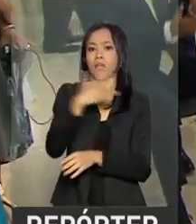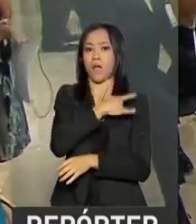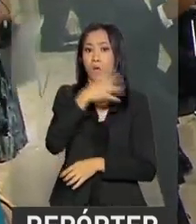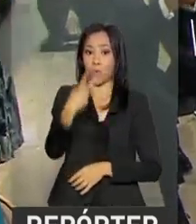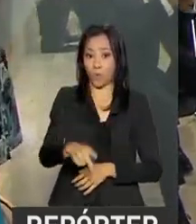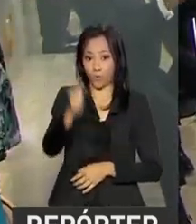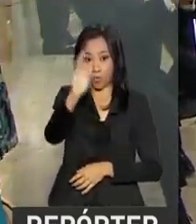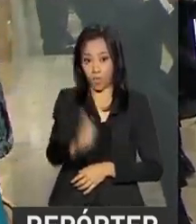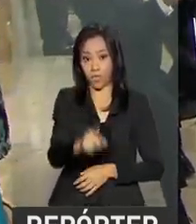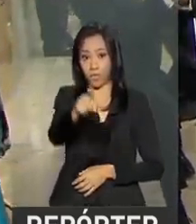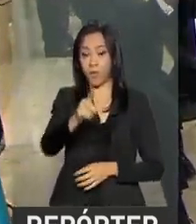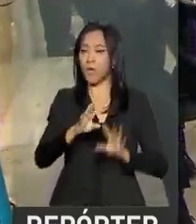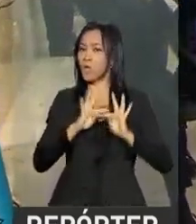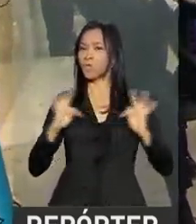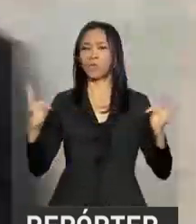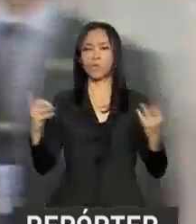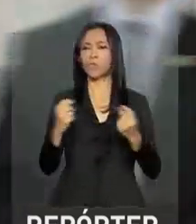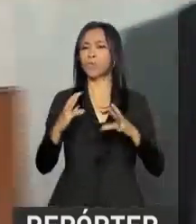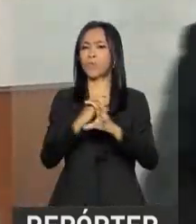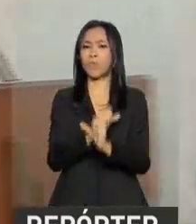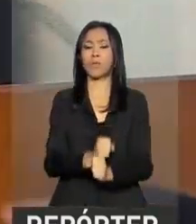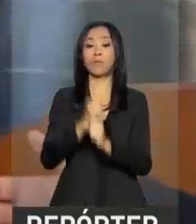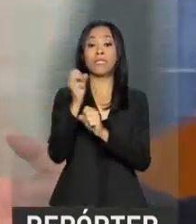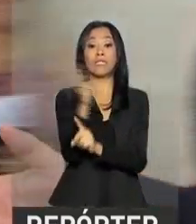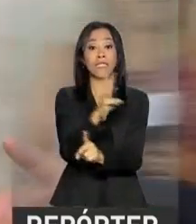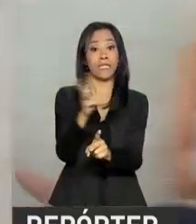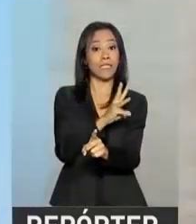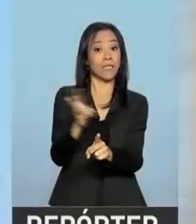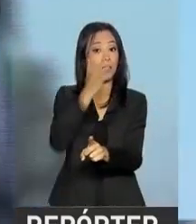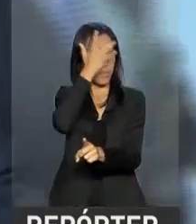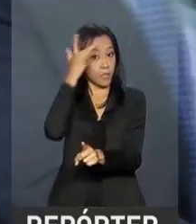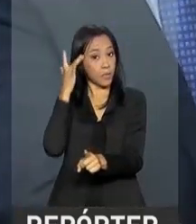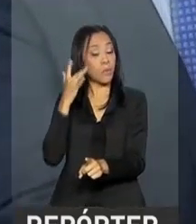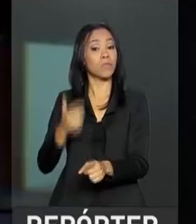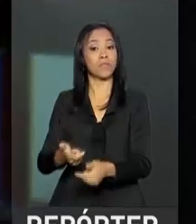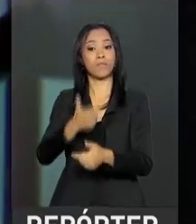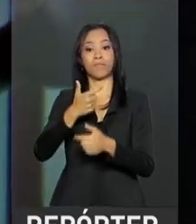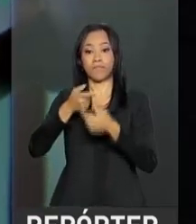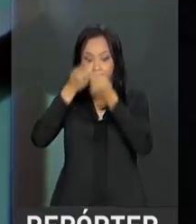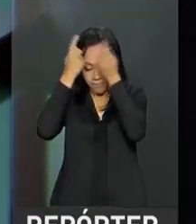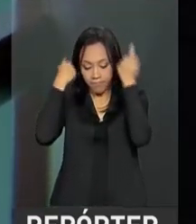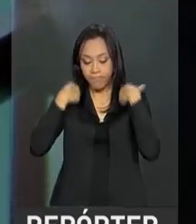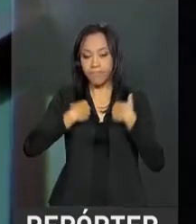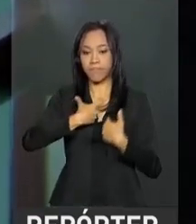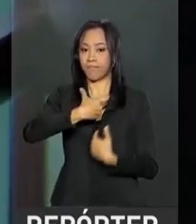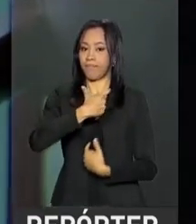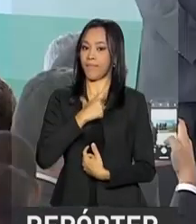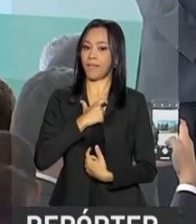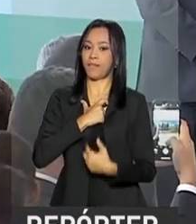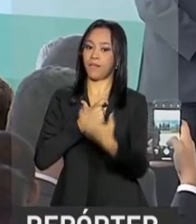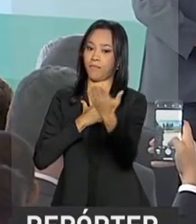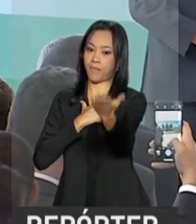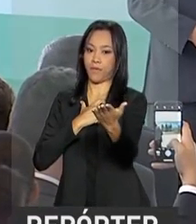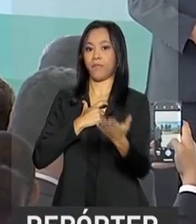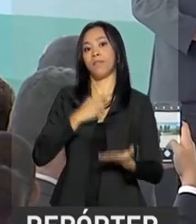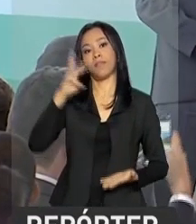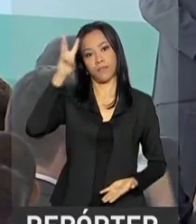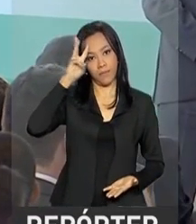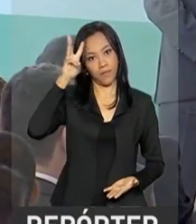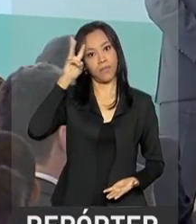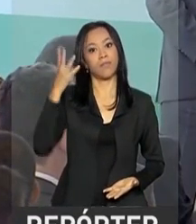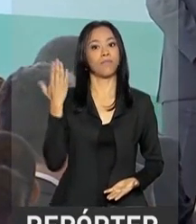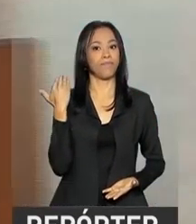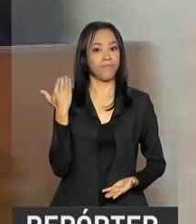ao todo 33 pessoas foram condecorados com a medalha ordem do mérito oswaldo cruz nesta terça feira